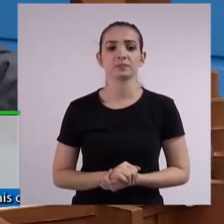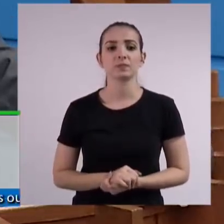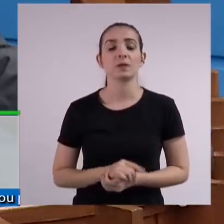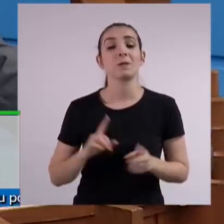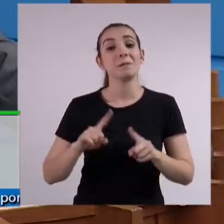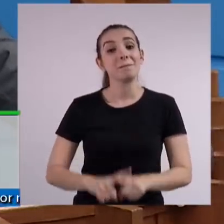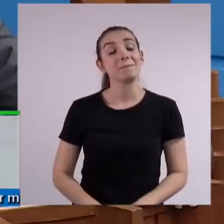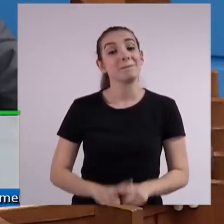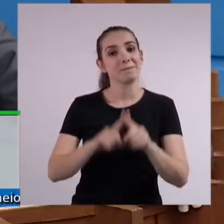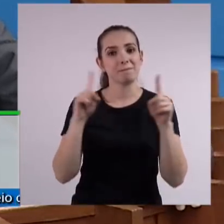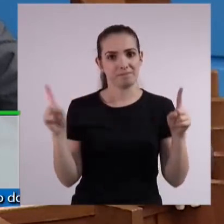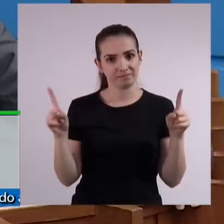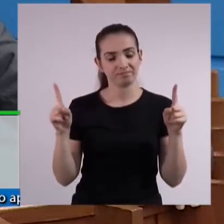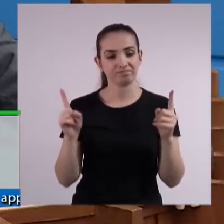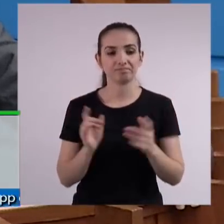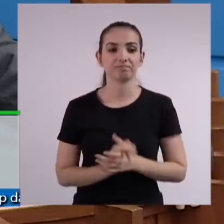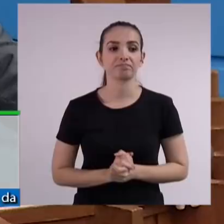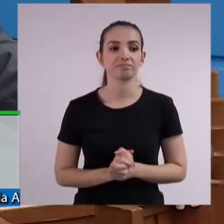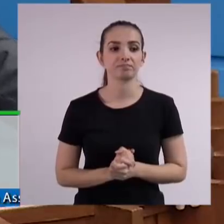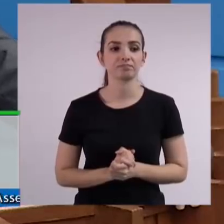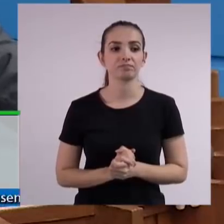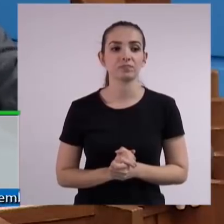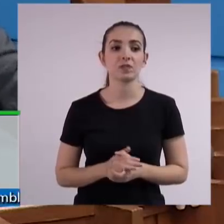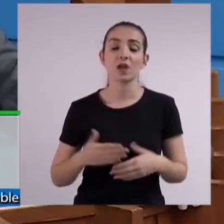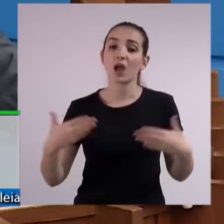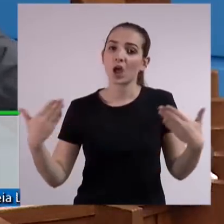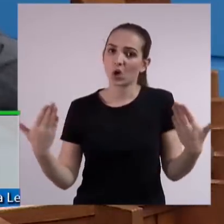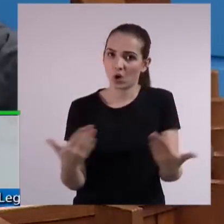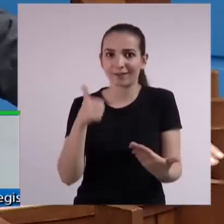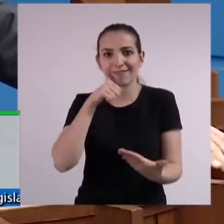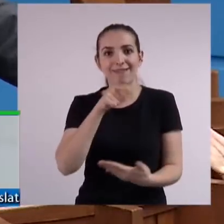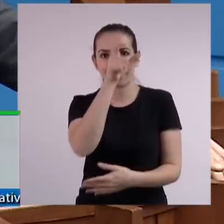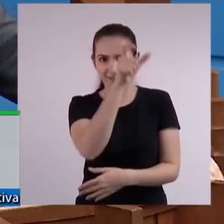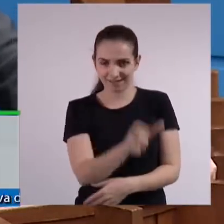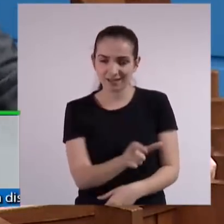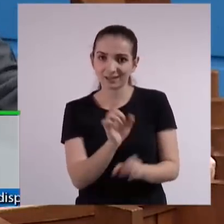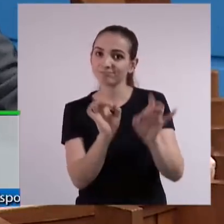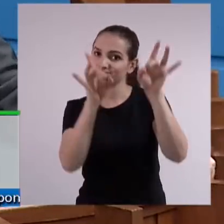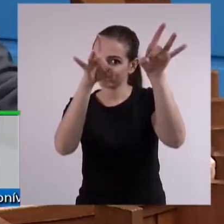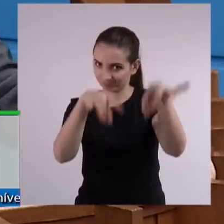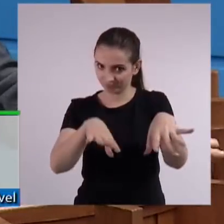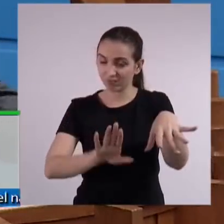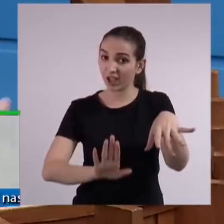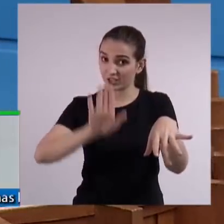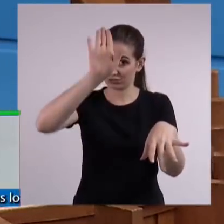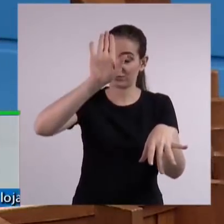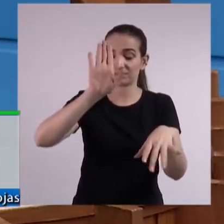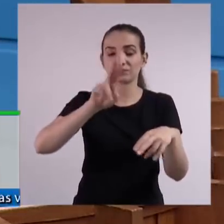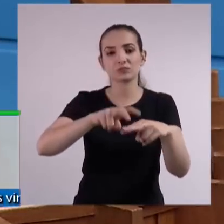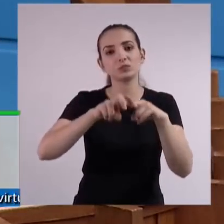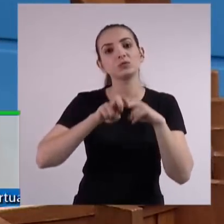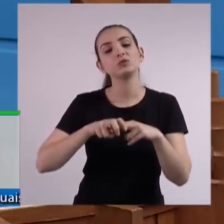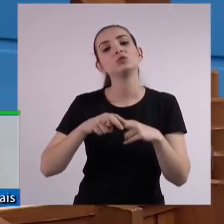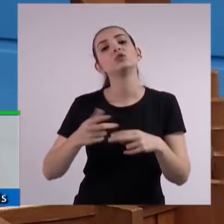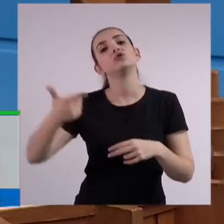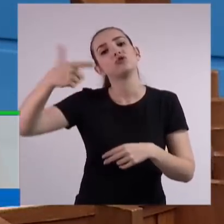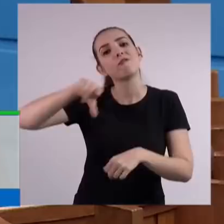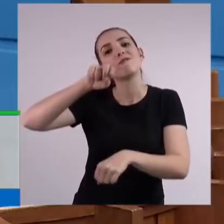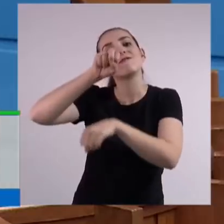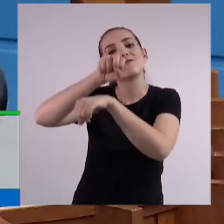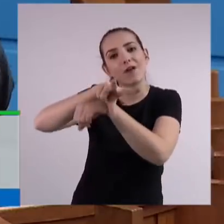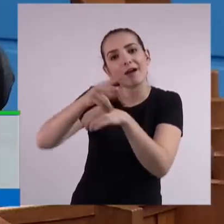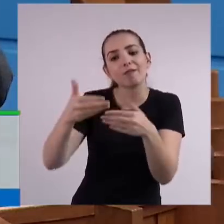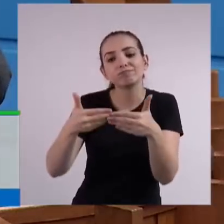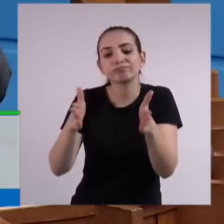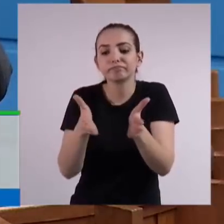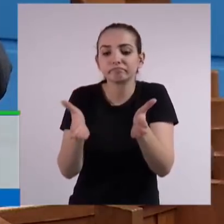Com a decisão, abrindo mão, renunciando à sua candidatura, abriu-se de novo esse